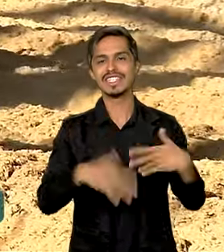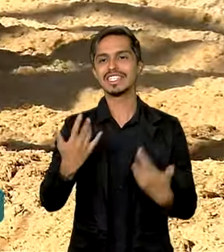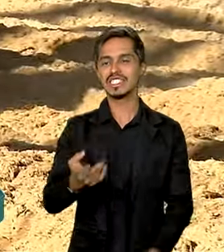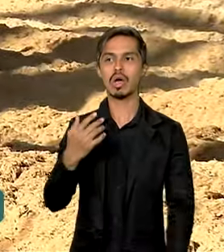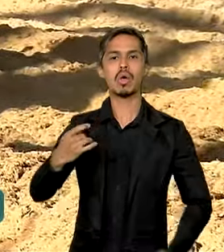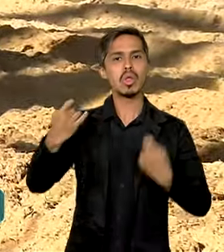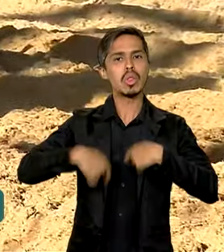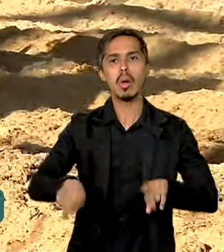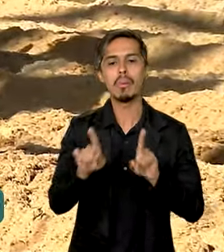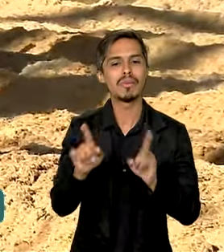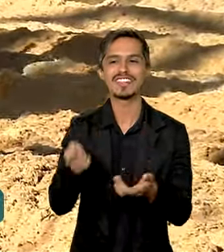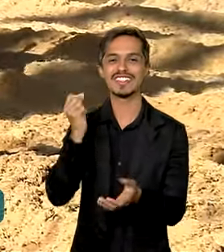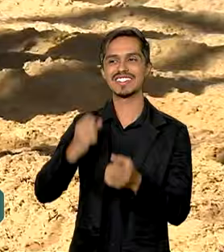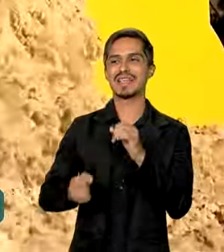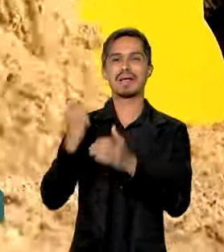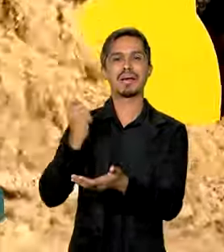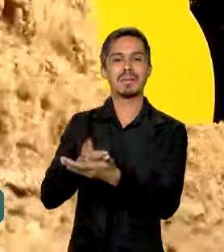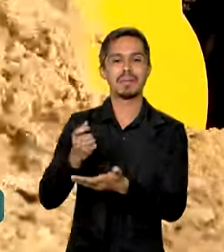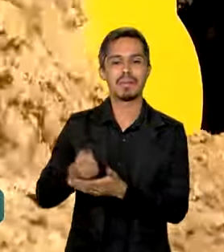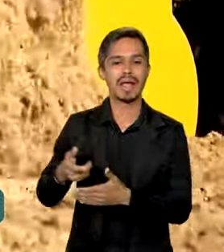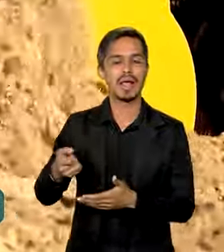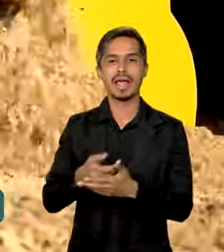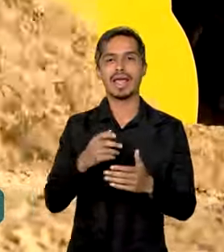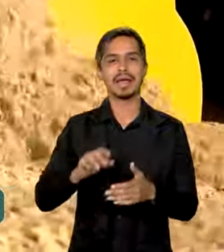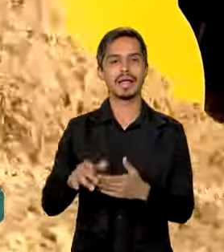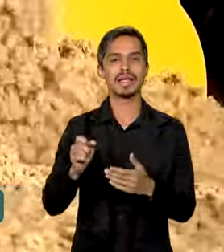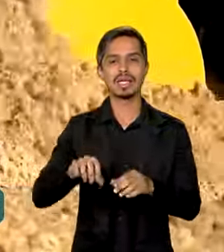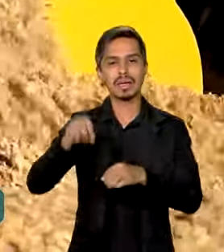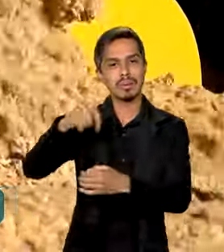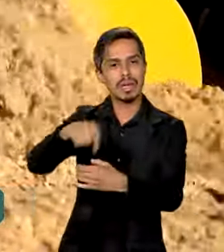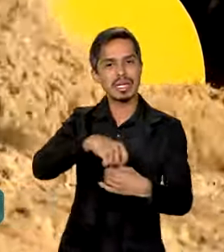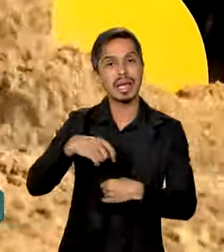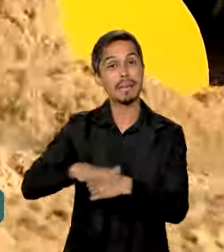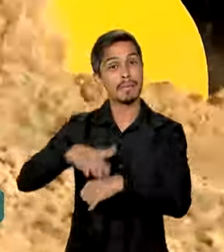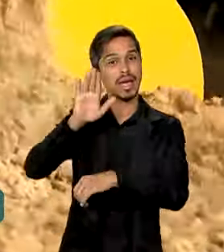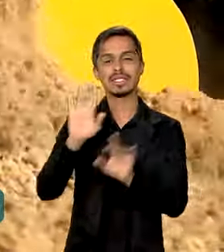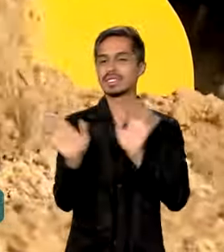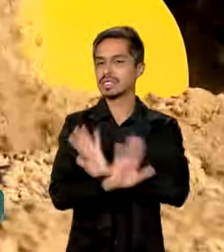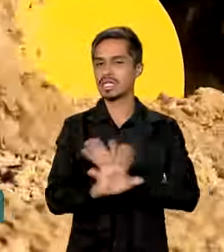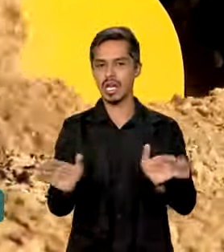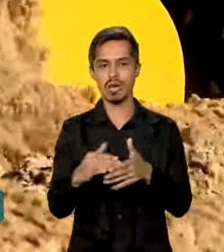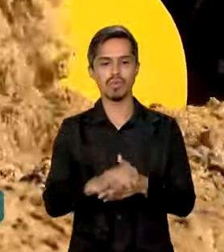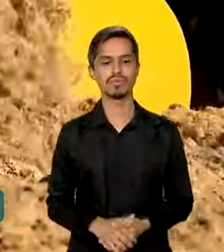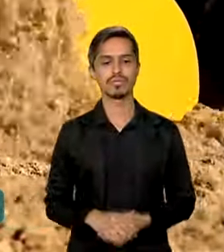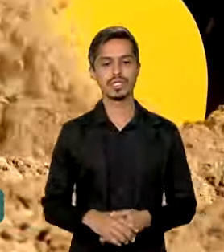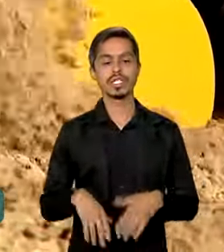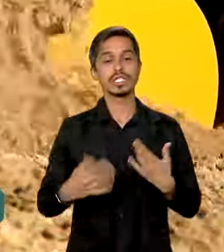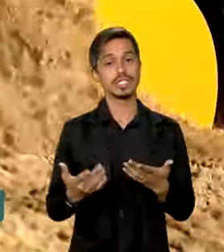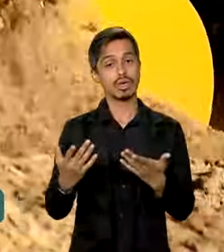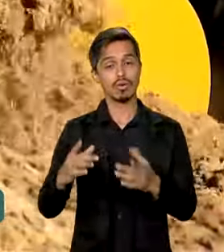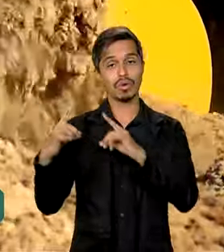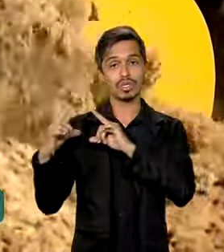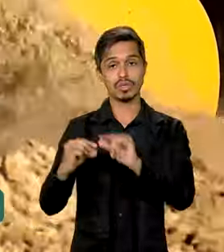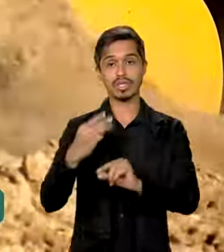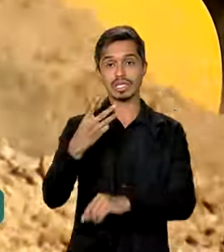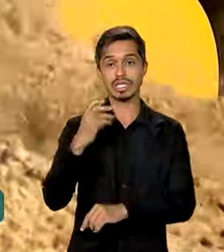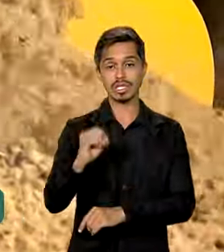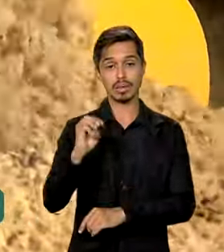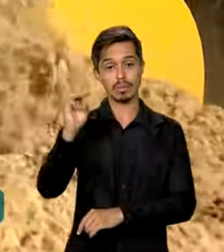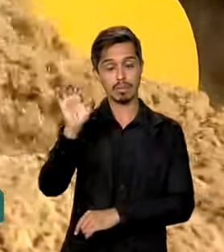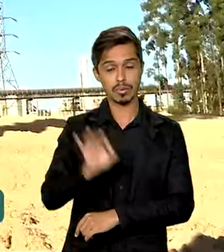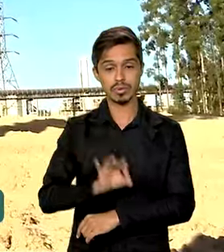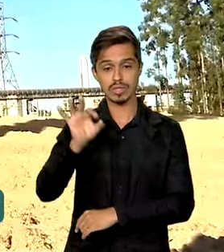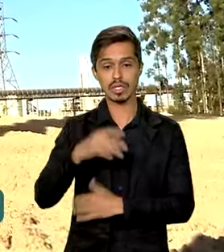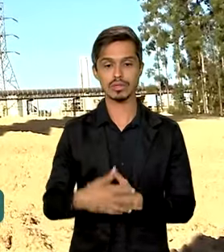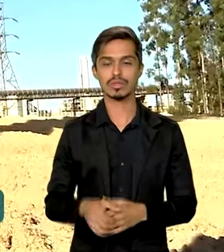precisar expandir a área de plantio. O etanol de segunda geração também reduz em 30% a emissão de gases do